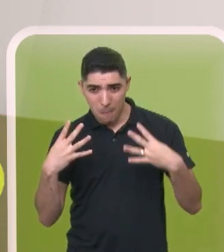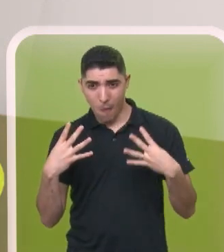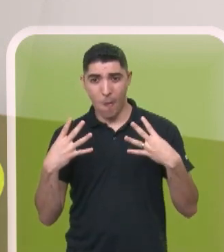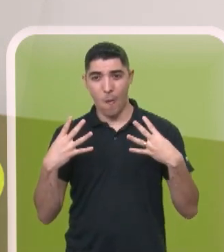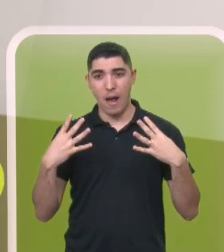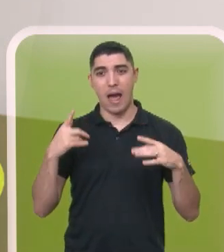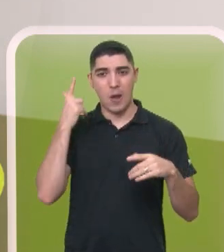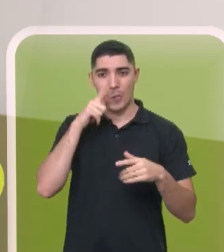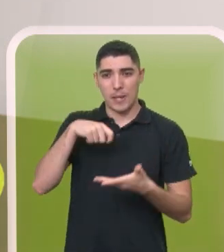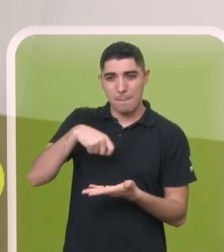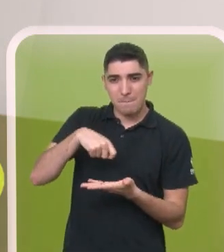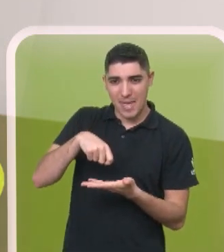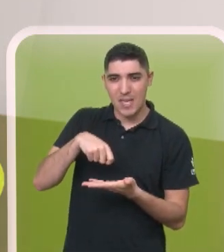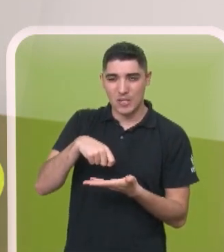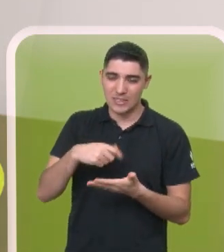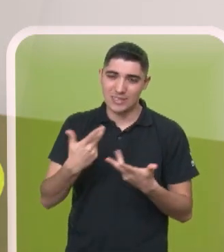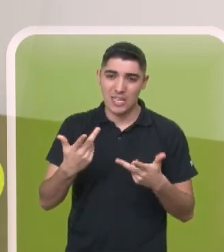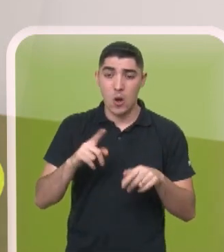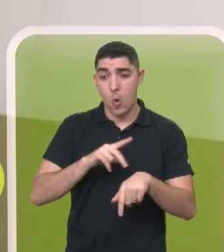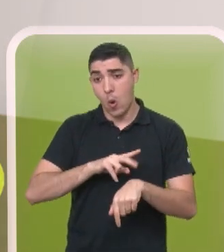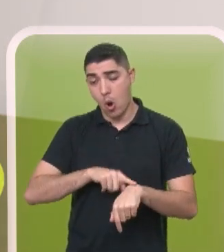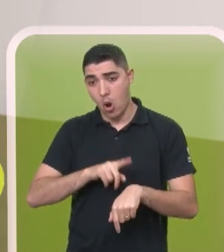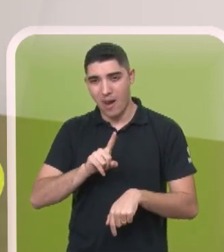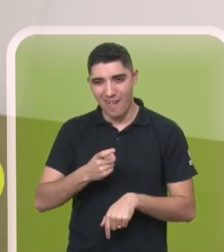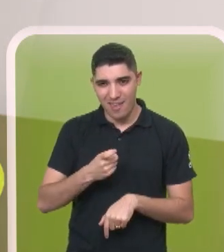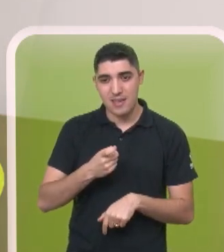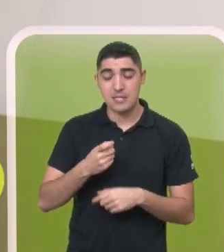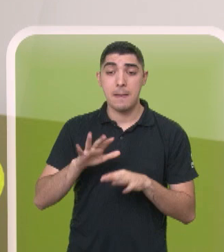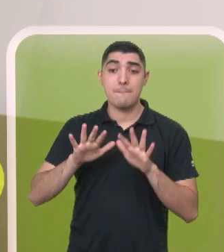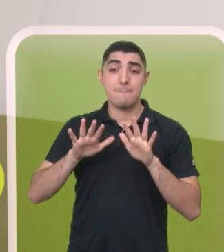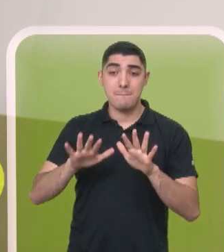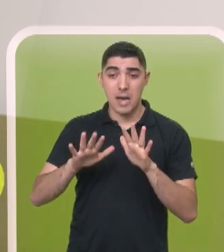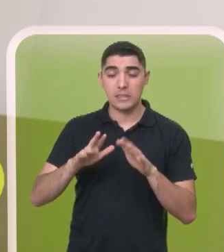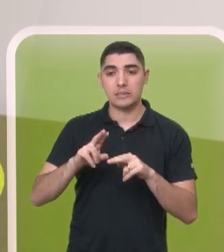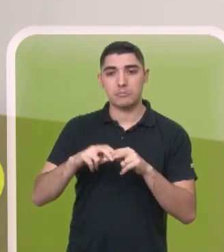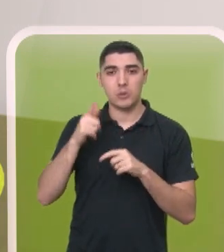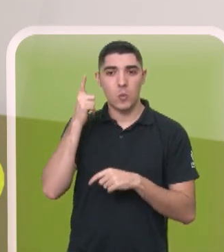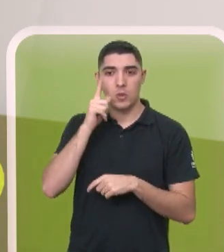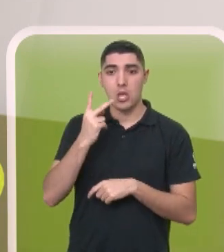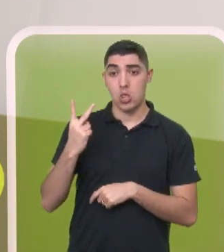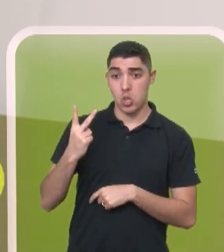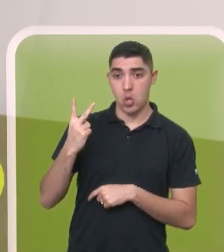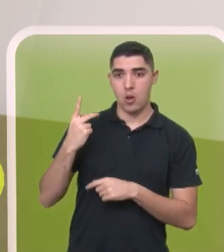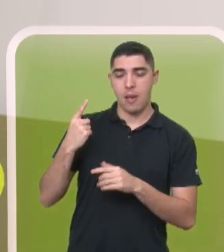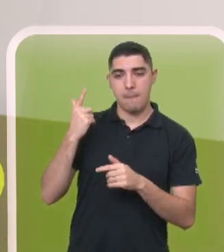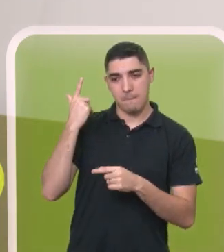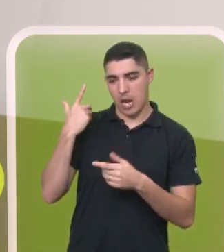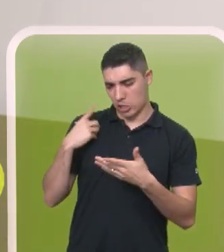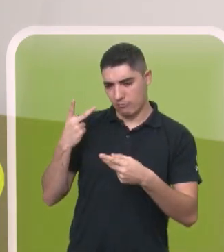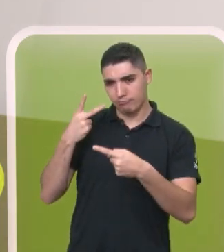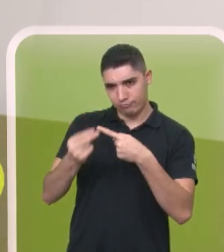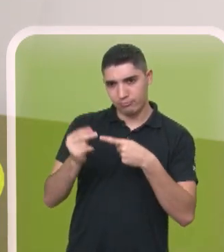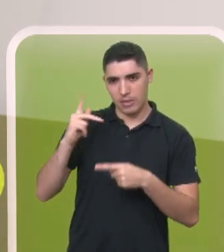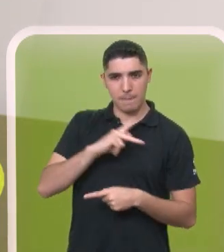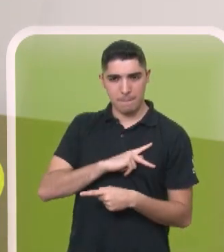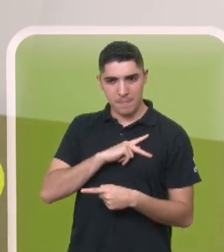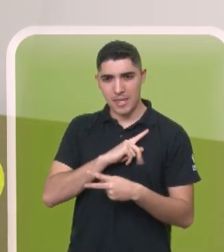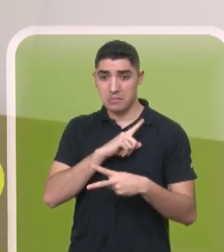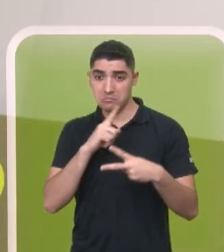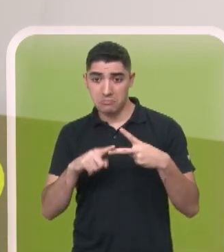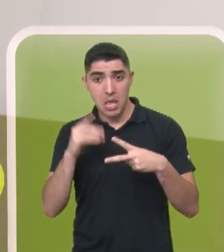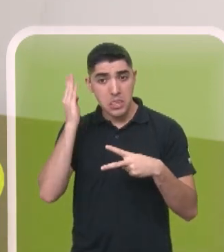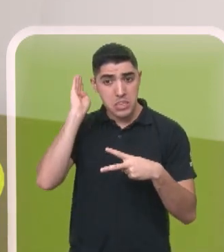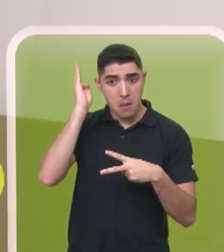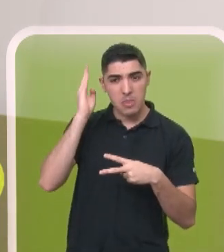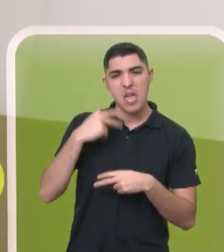e o São José agora, como eu disse, tem esses dois jogos aí, ganhou o primeiro, vai jogar em Taubaté. Pode, acho que até